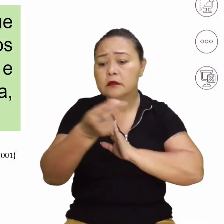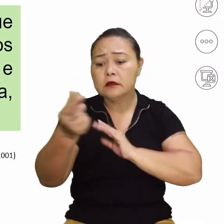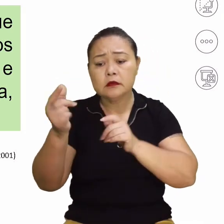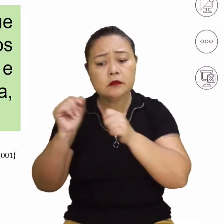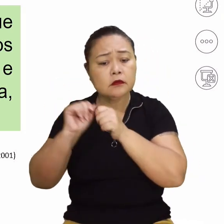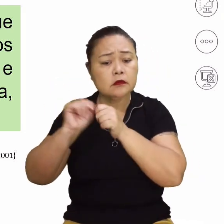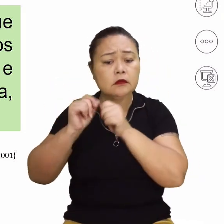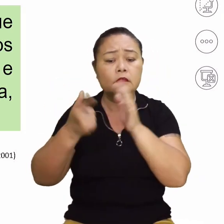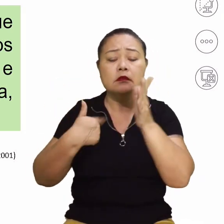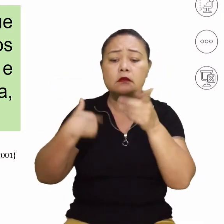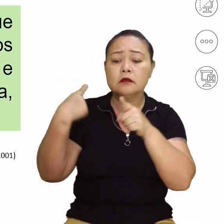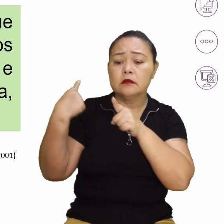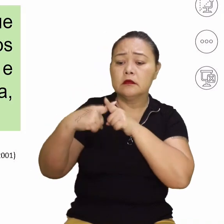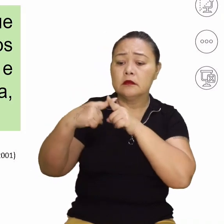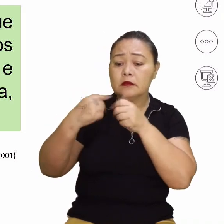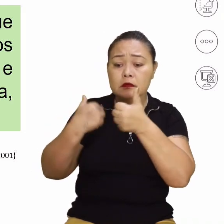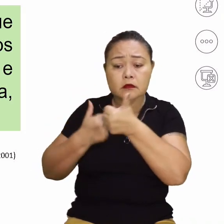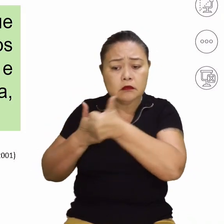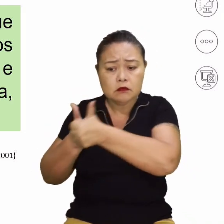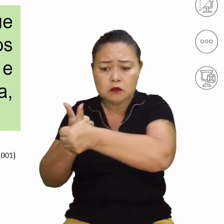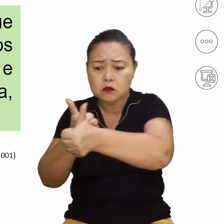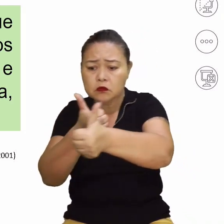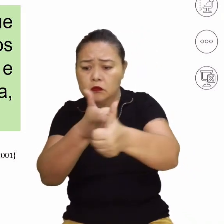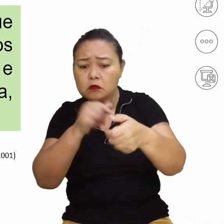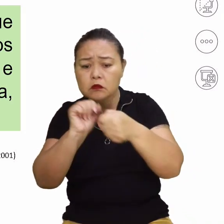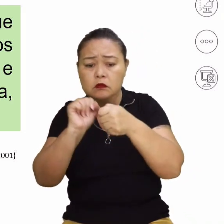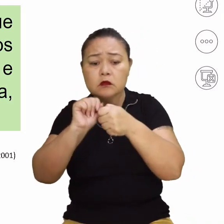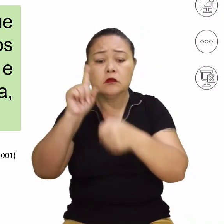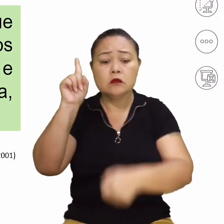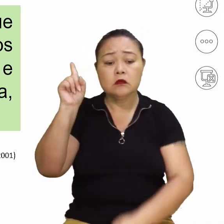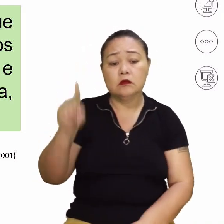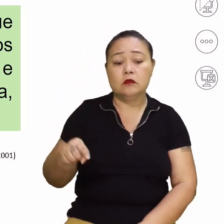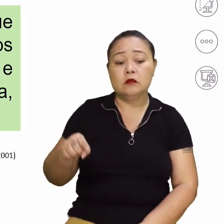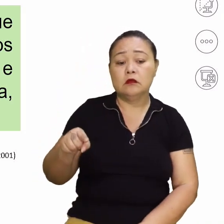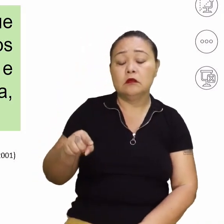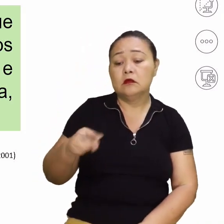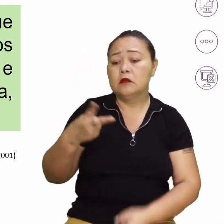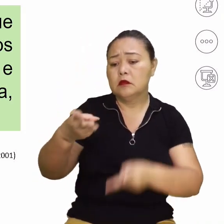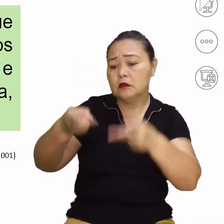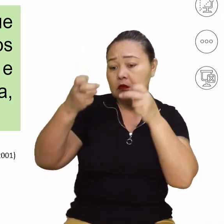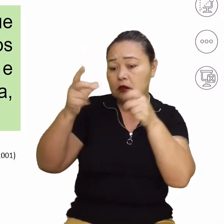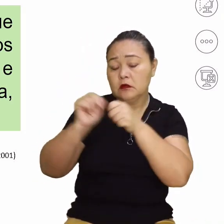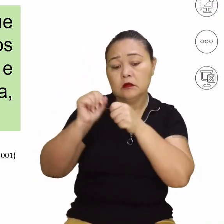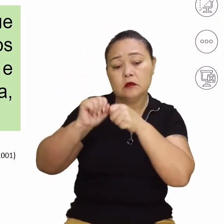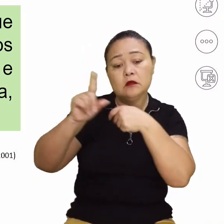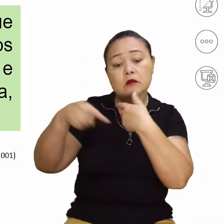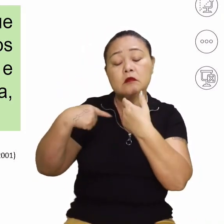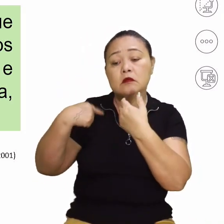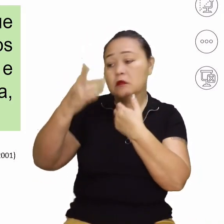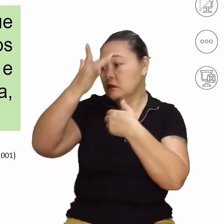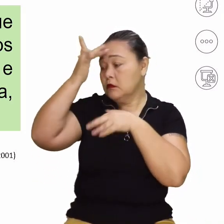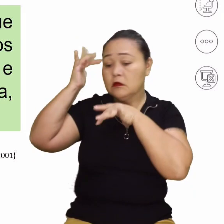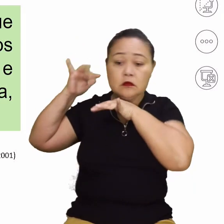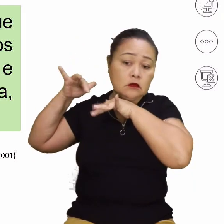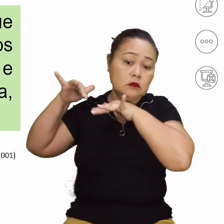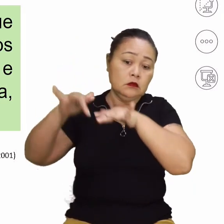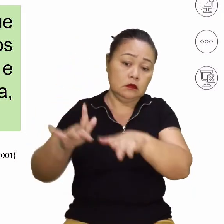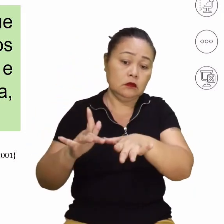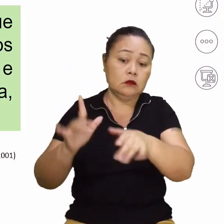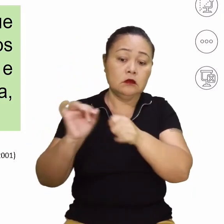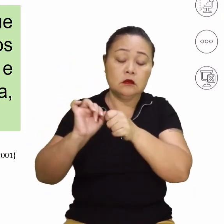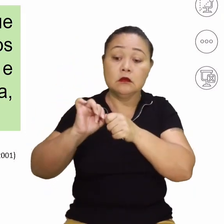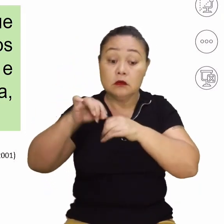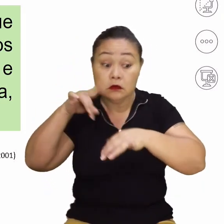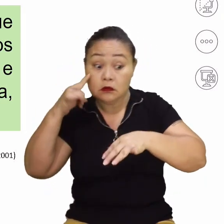indígenas fugiram em decorrência das perseguições espoliações exploração né dos Migrantes e